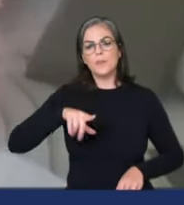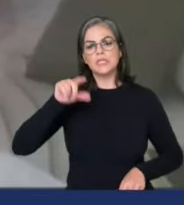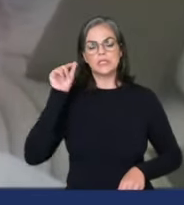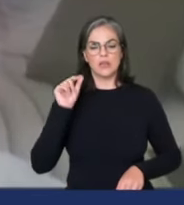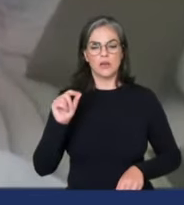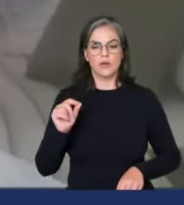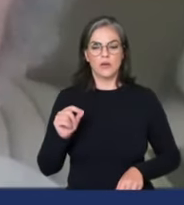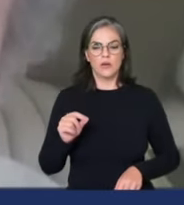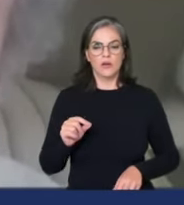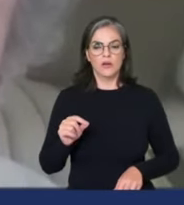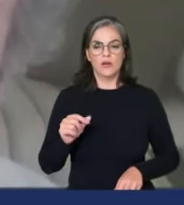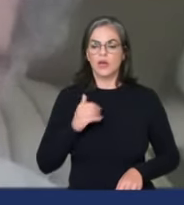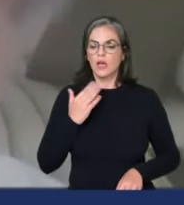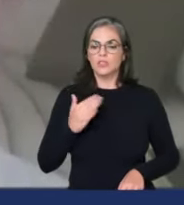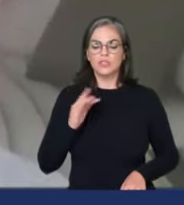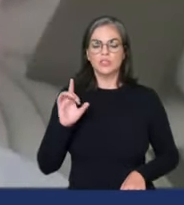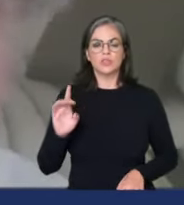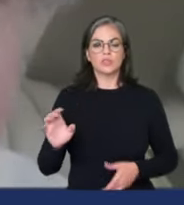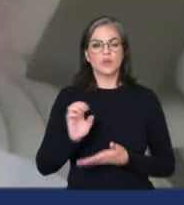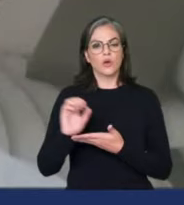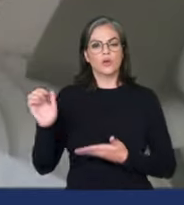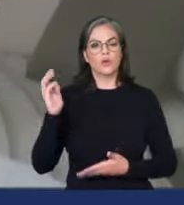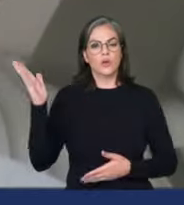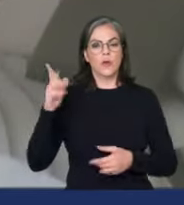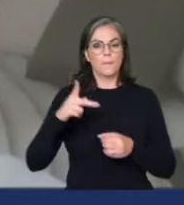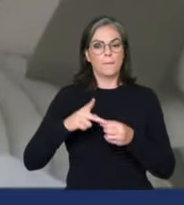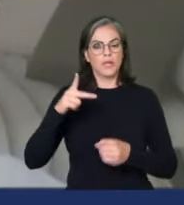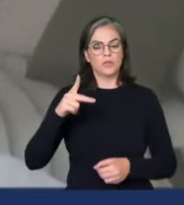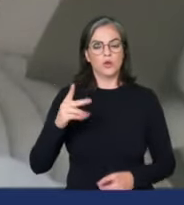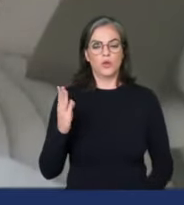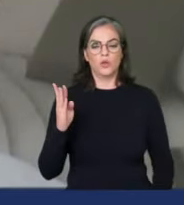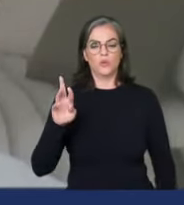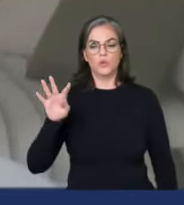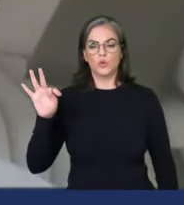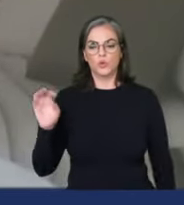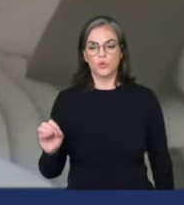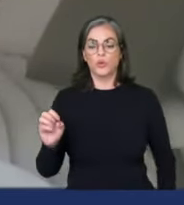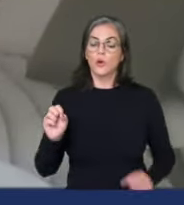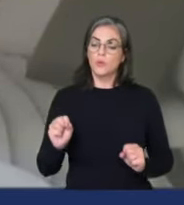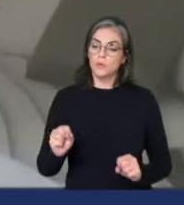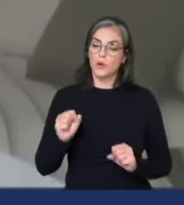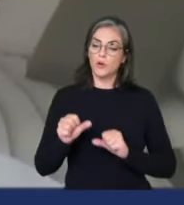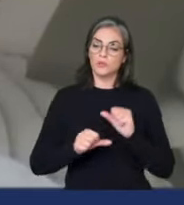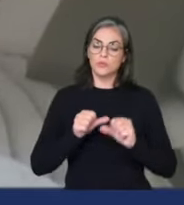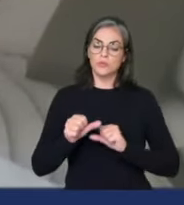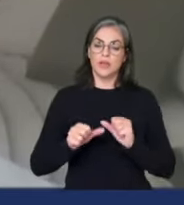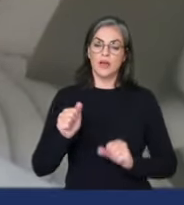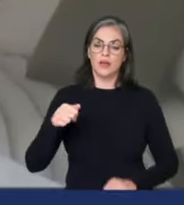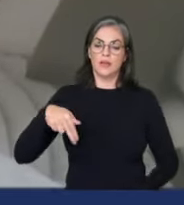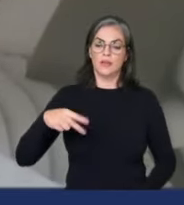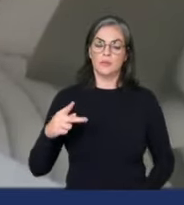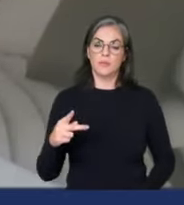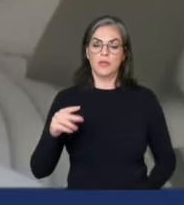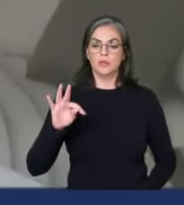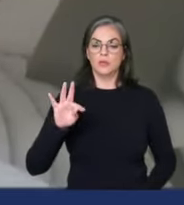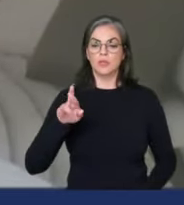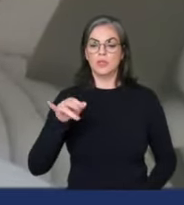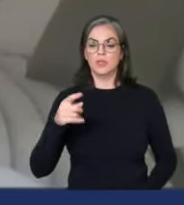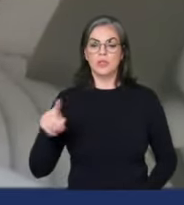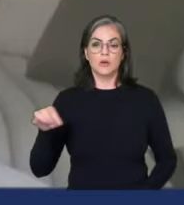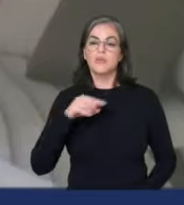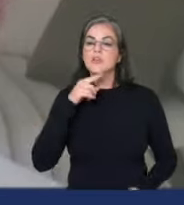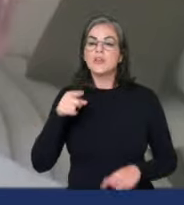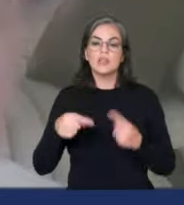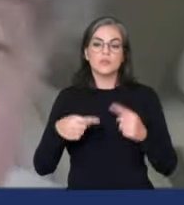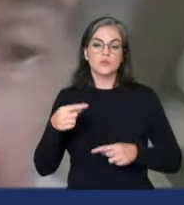exportação do petróleo bruto. Podemos gerar, alterando a MP do trilhão, eu não vejo nenhuma discussão nisso, tá